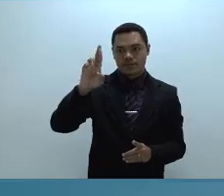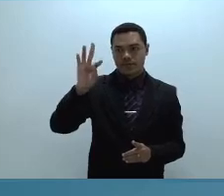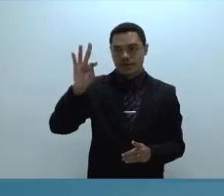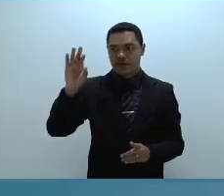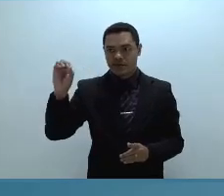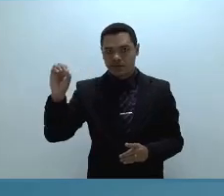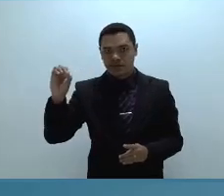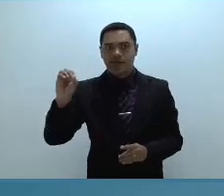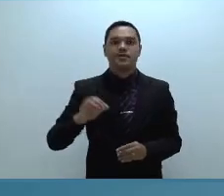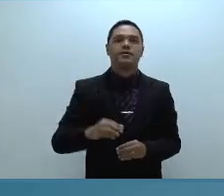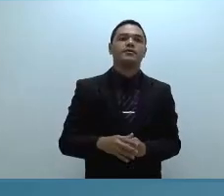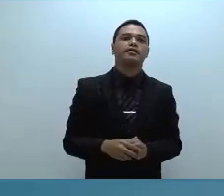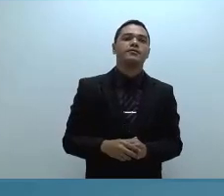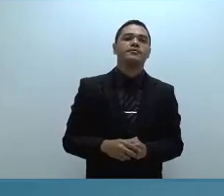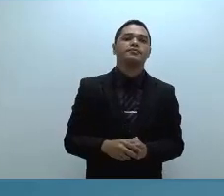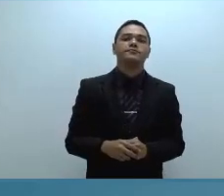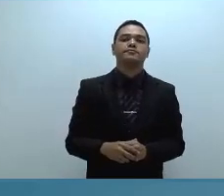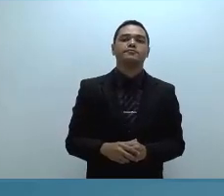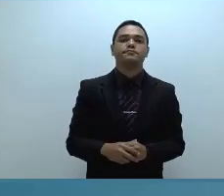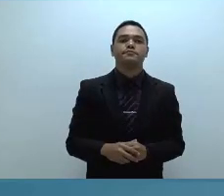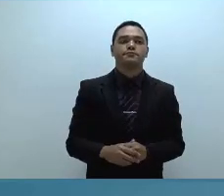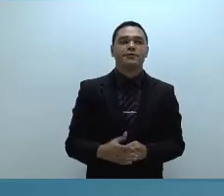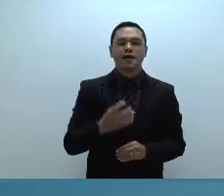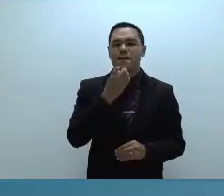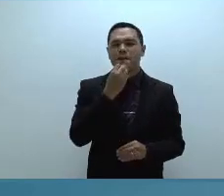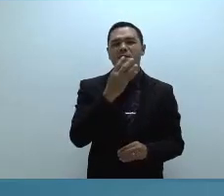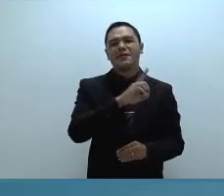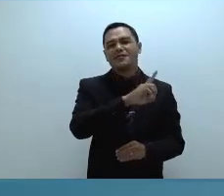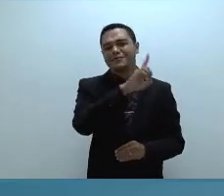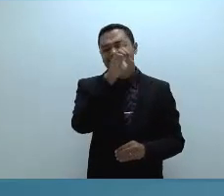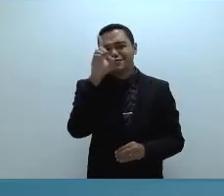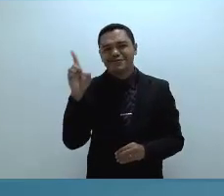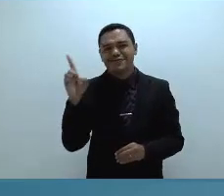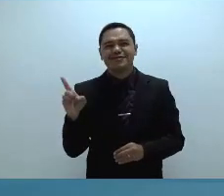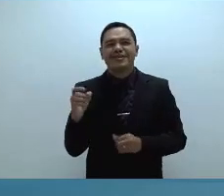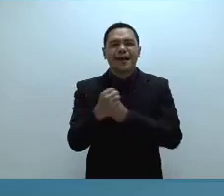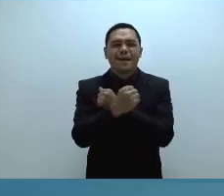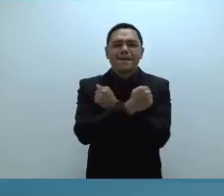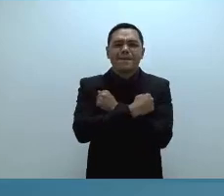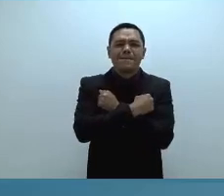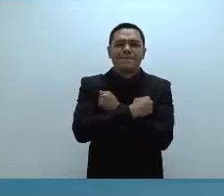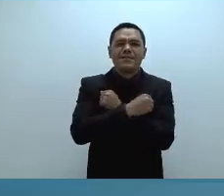Bom dia. Olá, um grande abraço a todos. Obrigado.